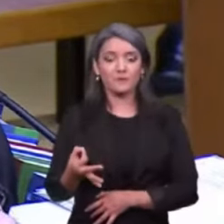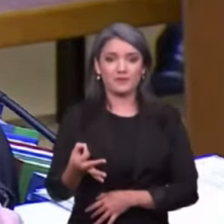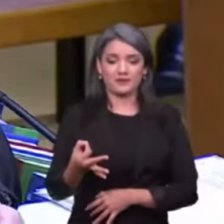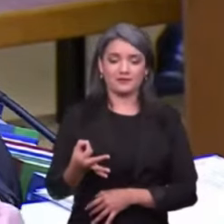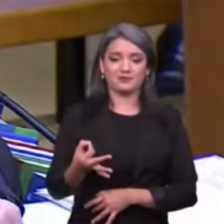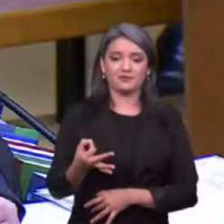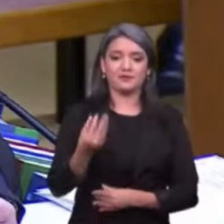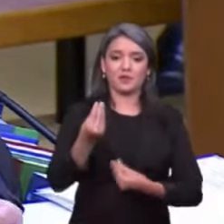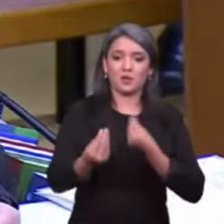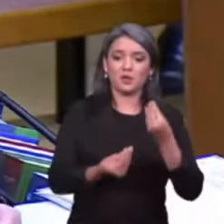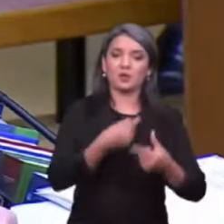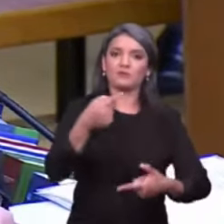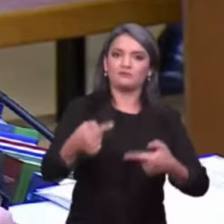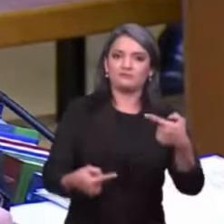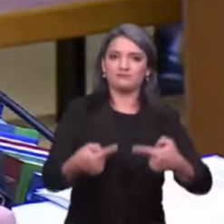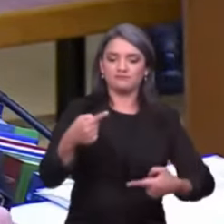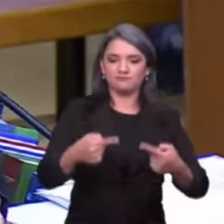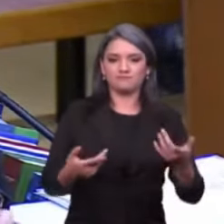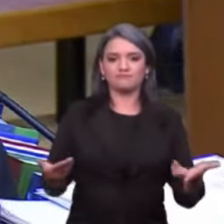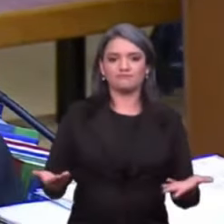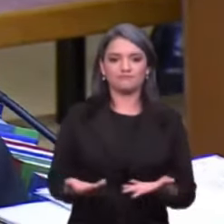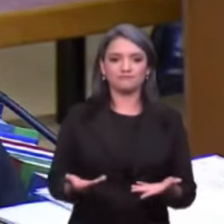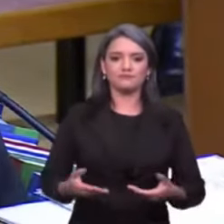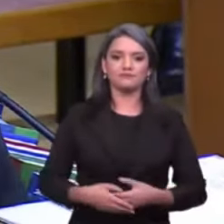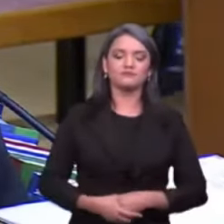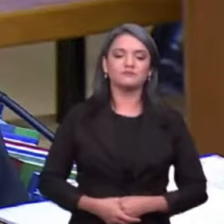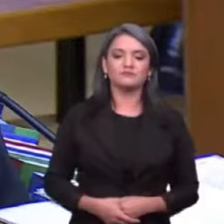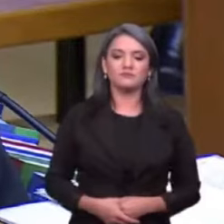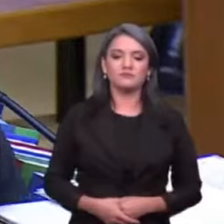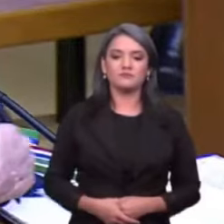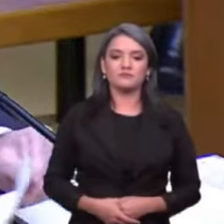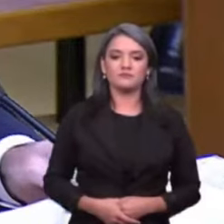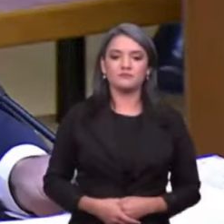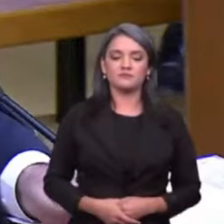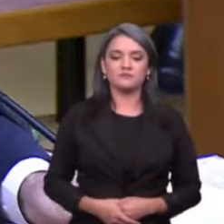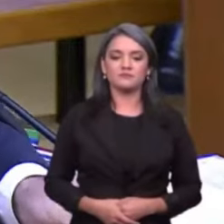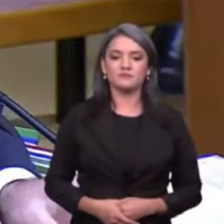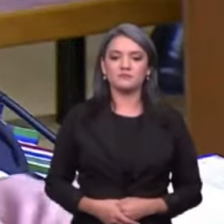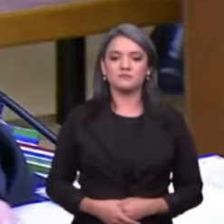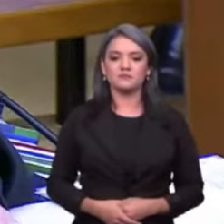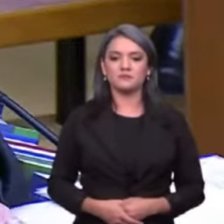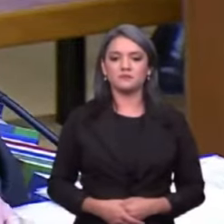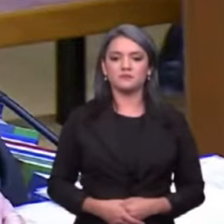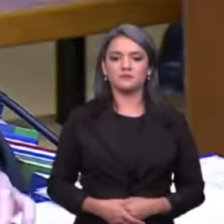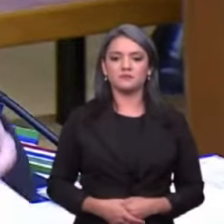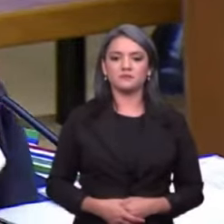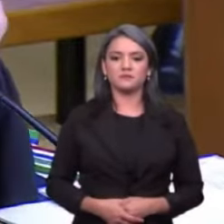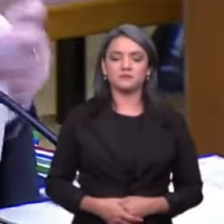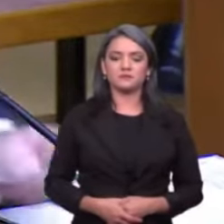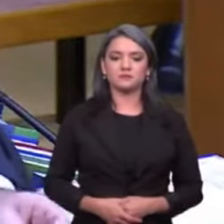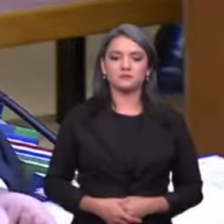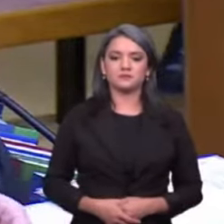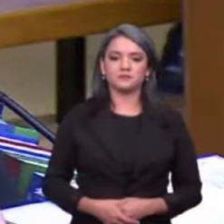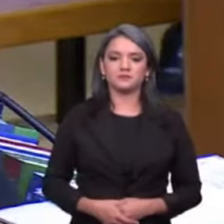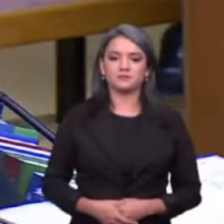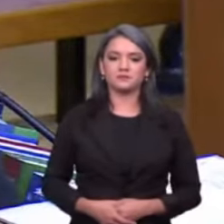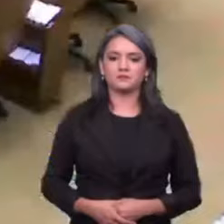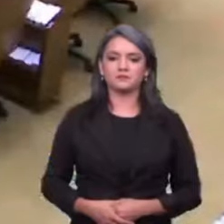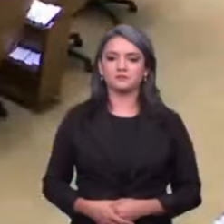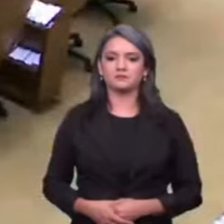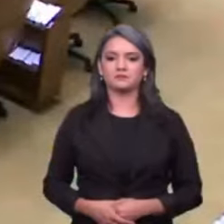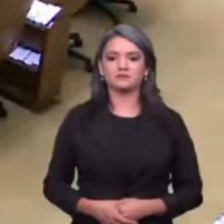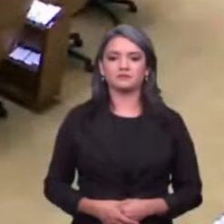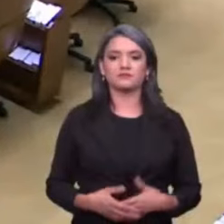fato, estamos tratando hoje. Senhor presidente, eminentes pares, indo ao